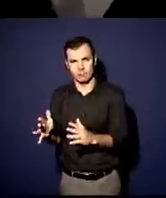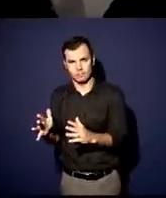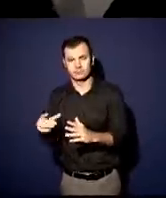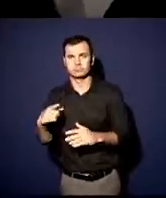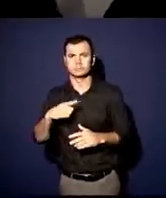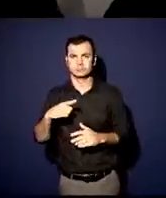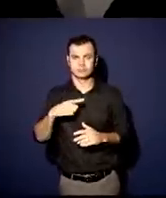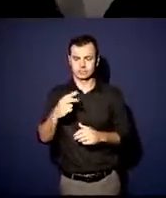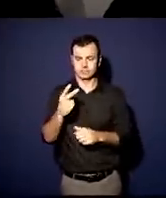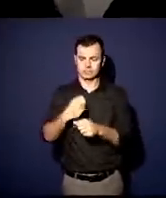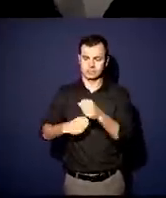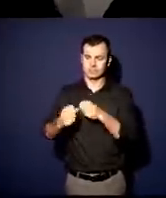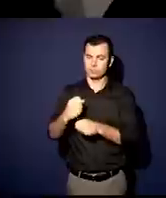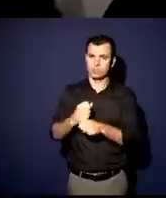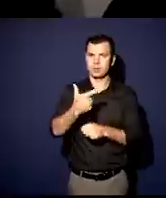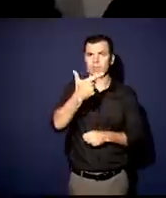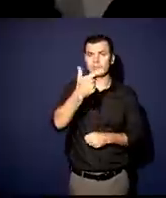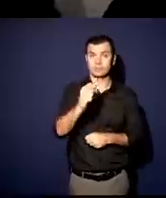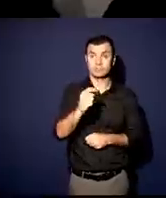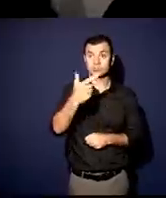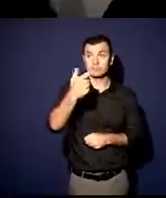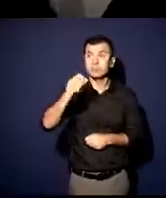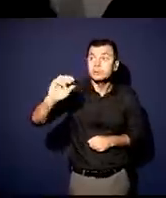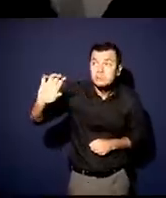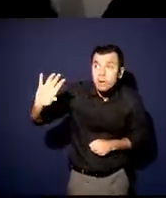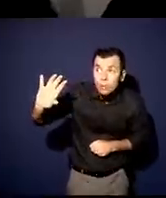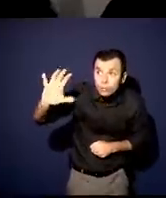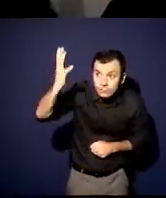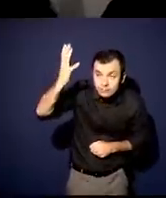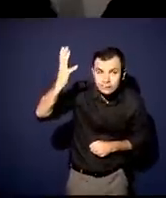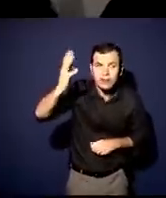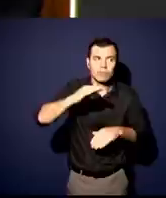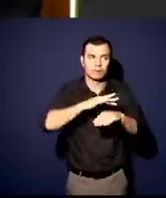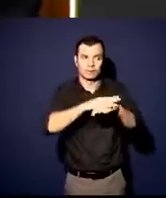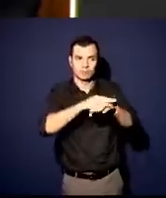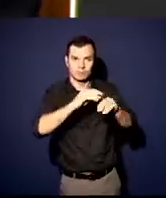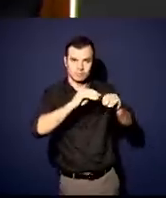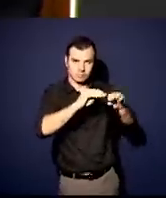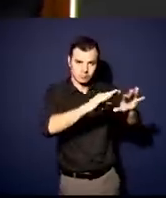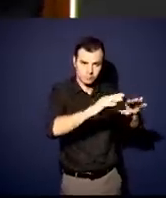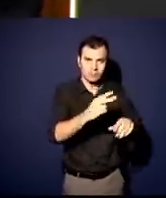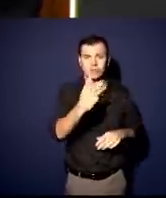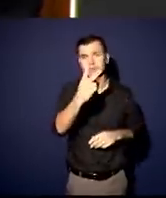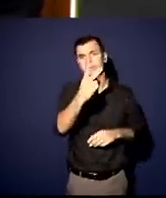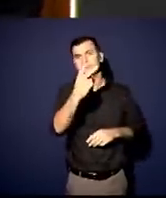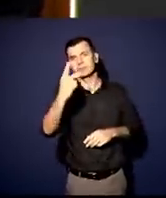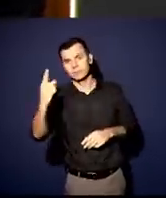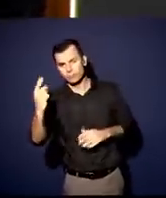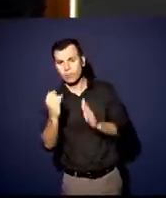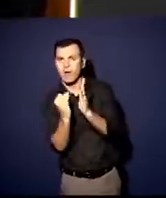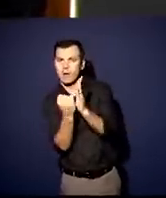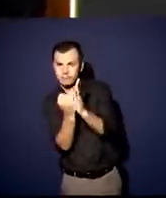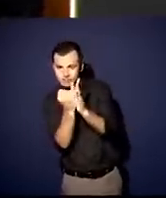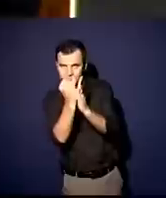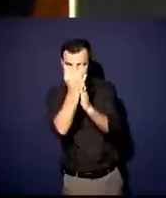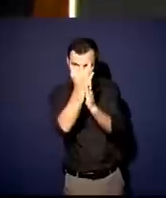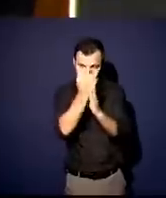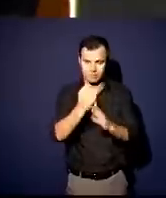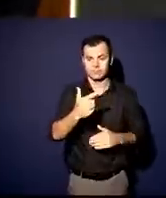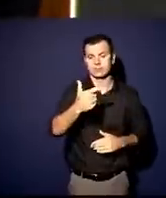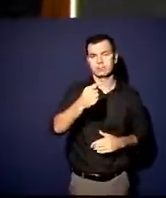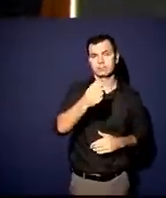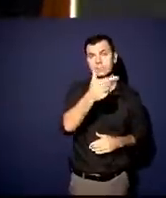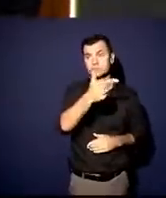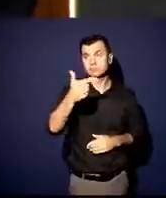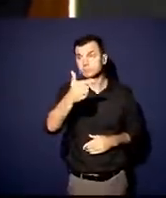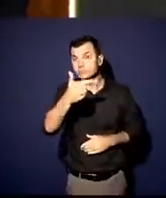Black Swan em 2020, que é a Covid, um em 21, que é a inflação alta, e em 22, a guerra. Né? Quer dizer, você tem Black